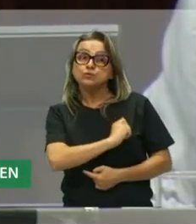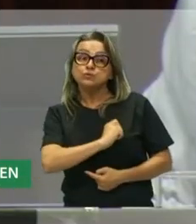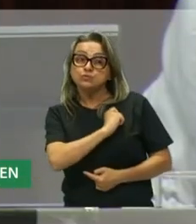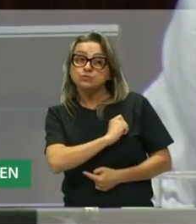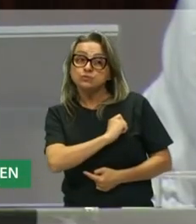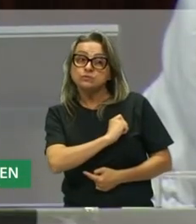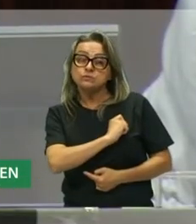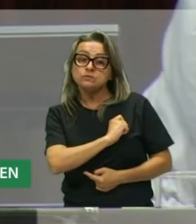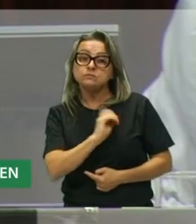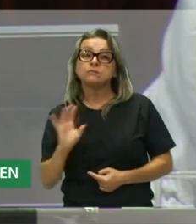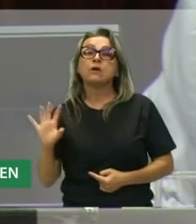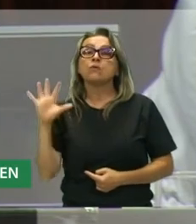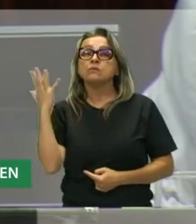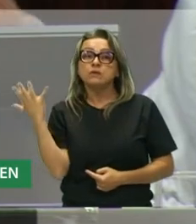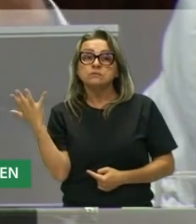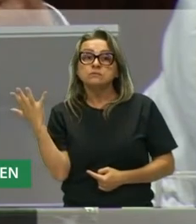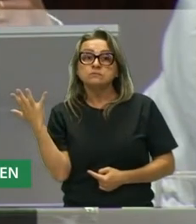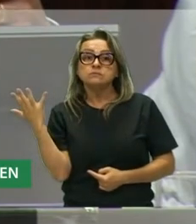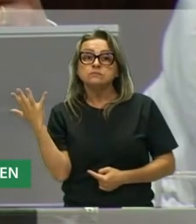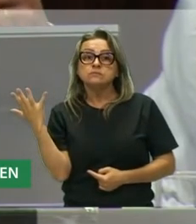irmã, para...